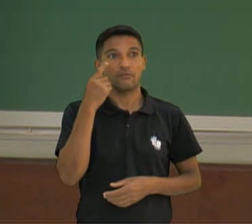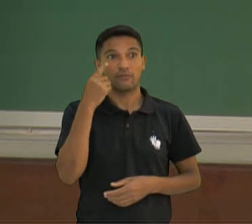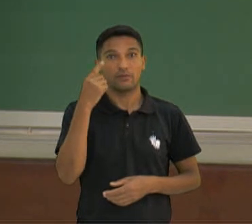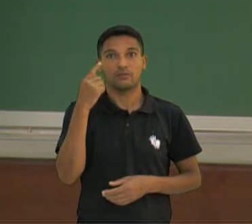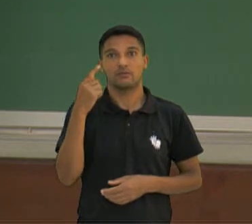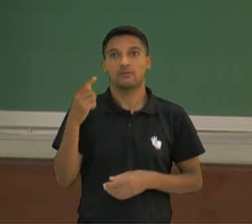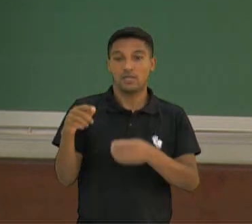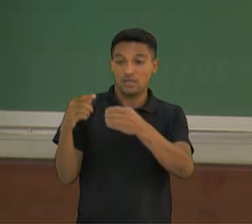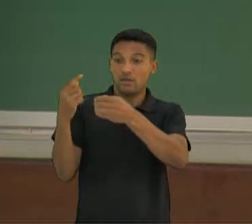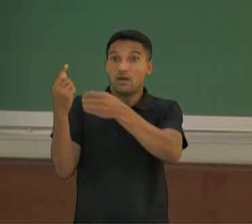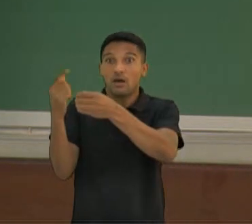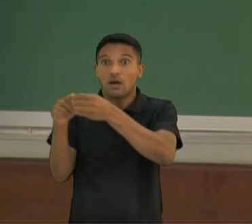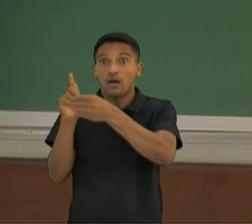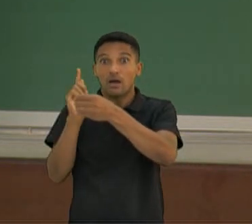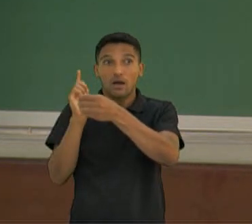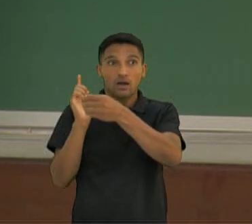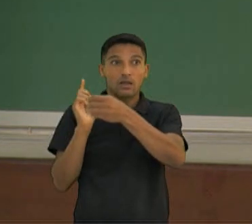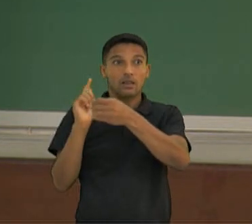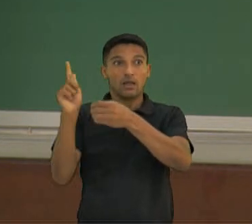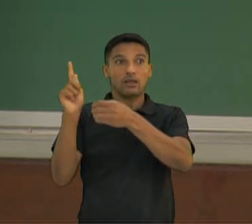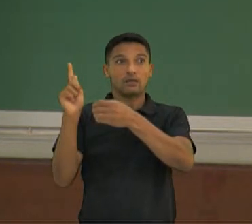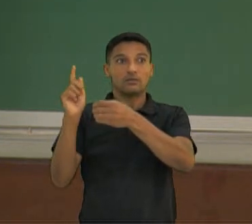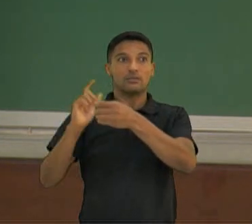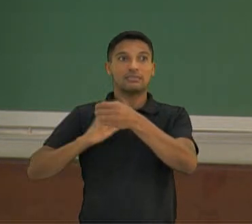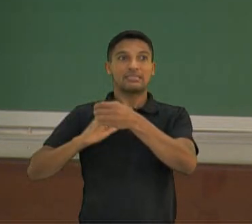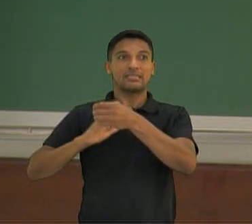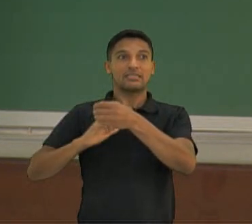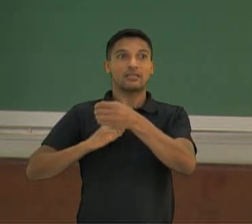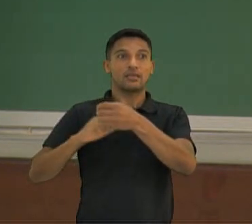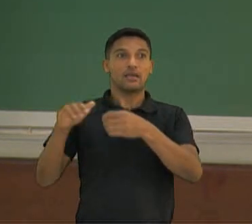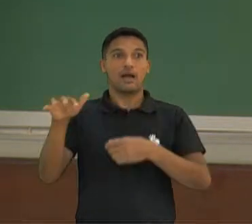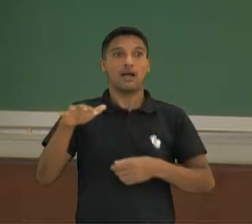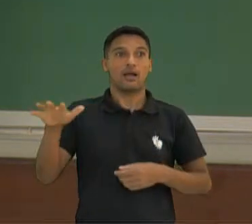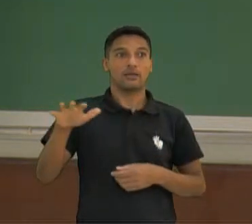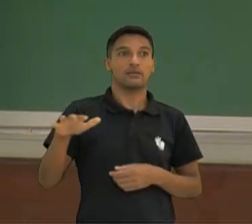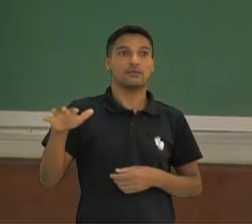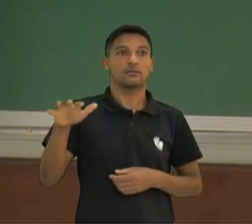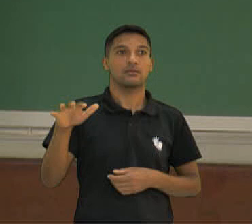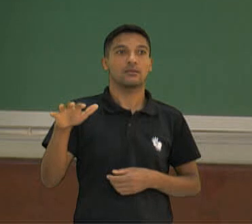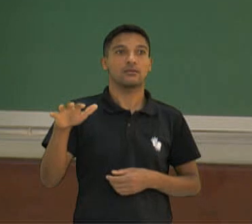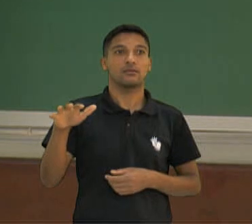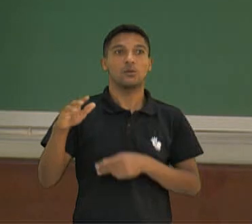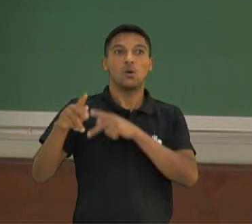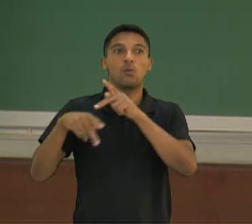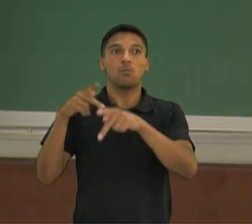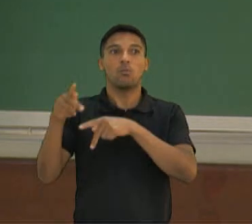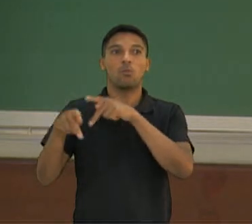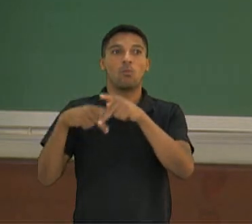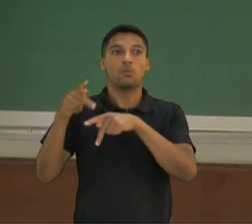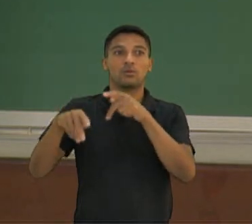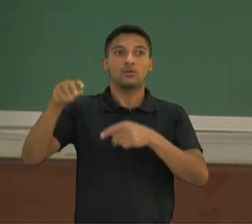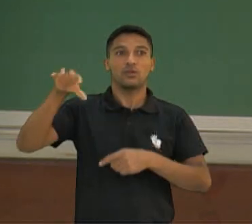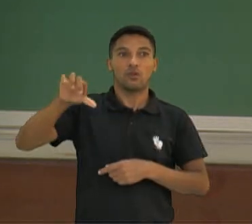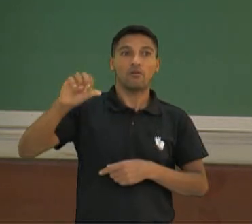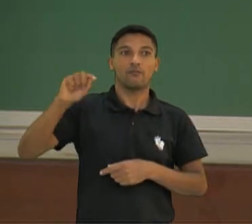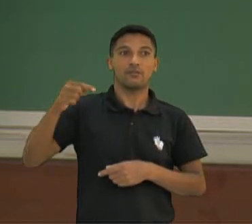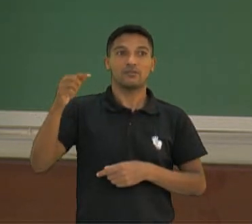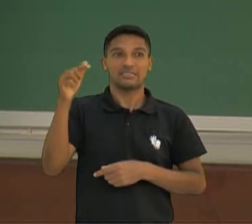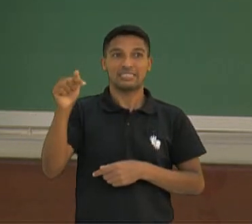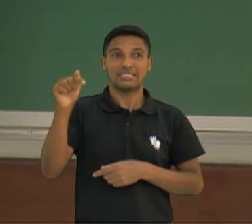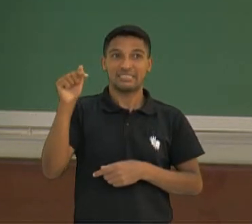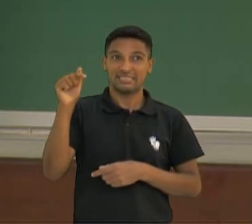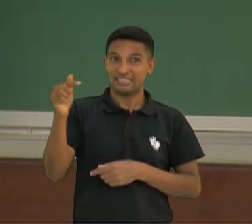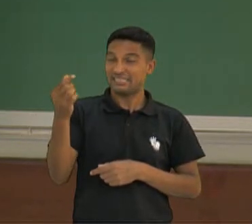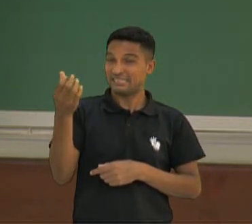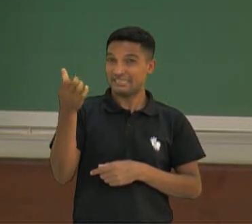tá? 25 milhões é com a população da região metropolitana. Tóquio também tem essa característica, né? Tóquio,